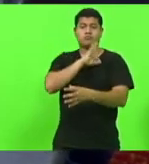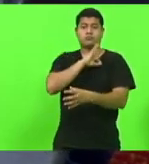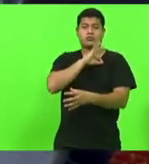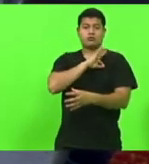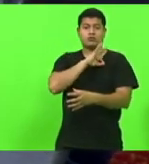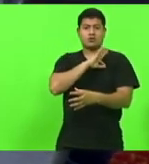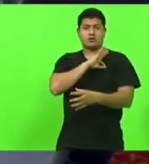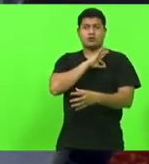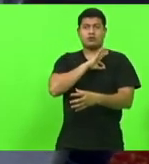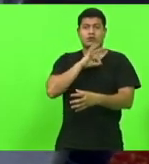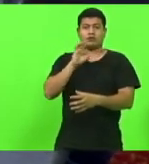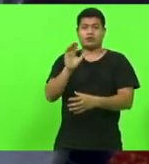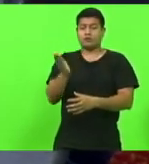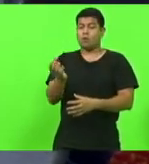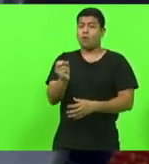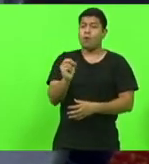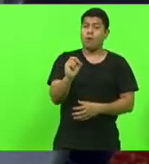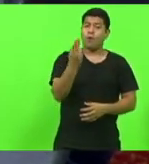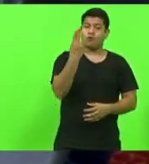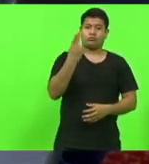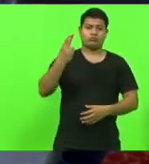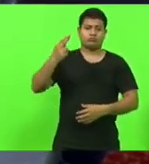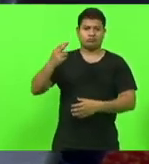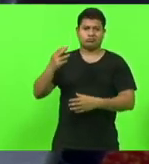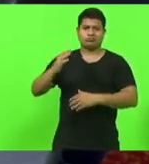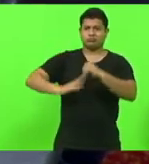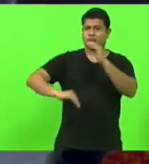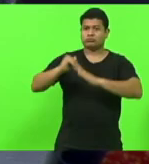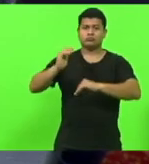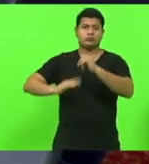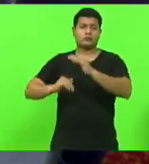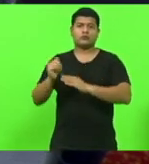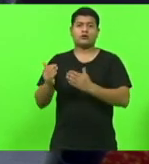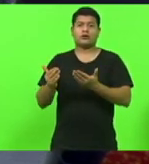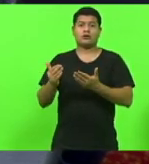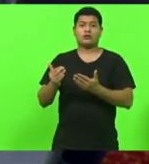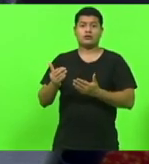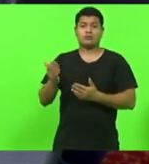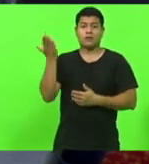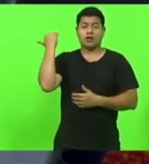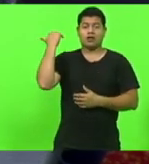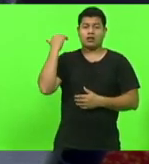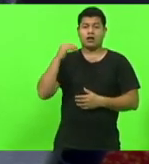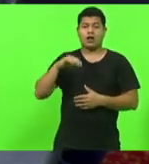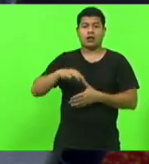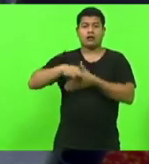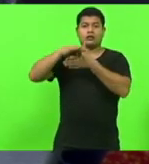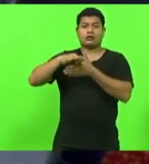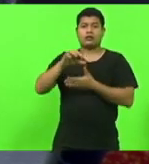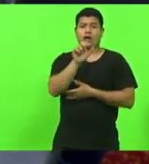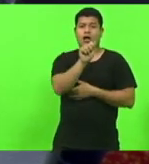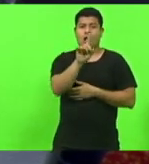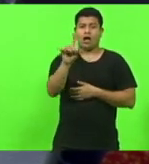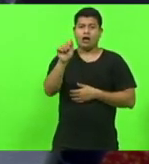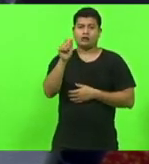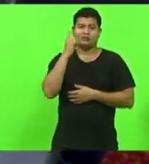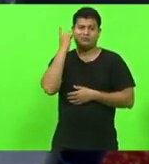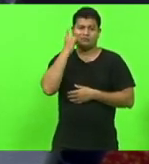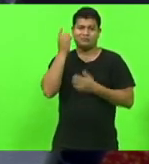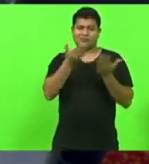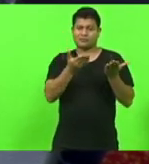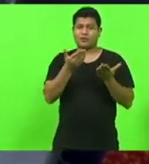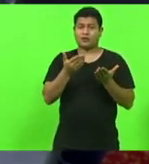ações que, muito tempo liderada pela deputada dignifica o Estado de Santa Catarina.